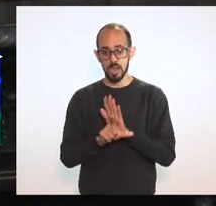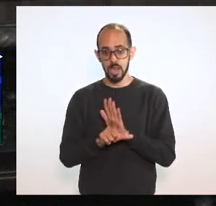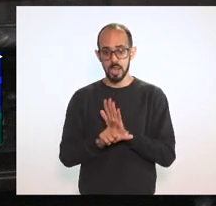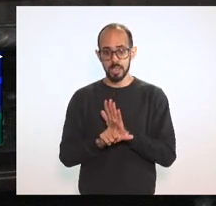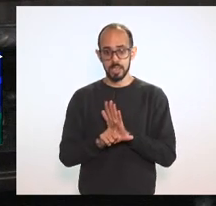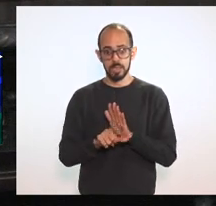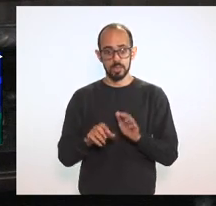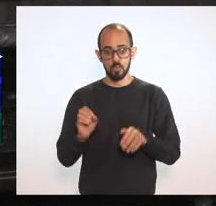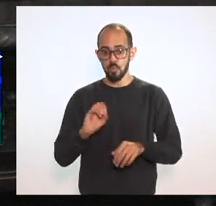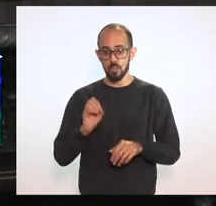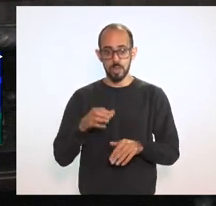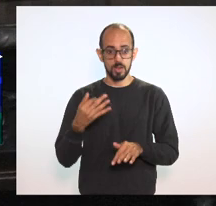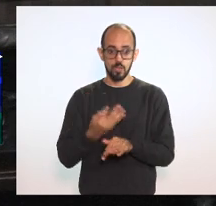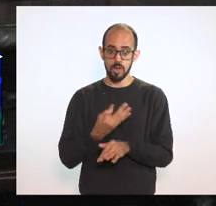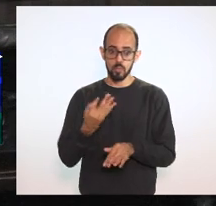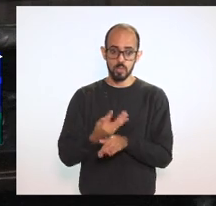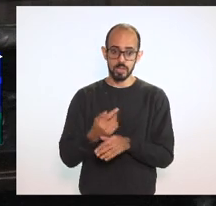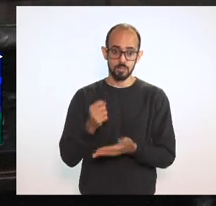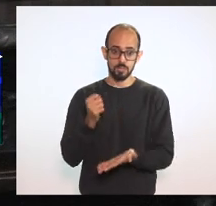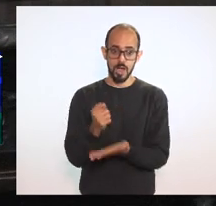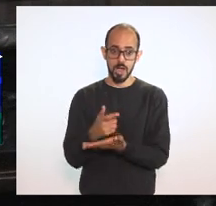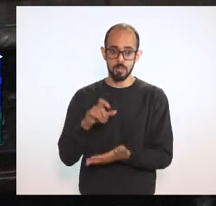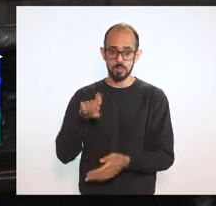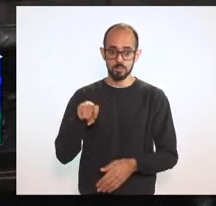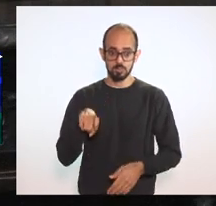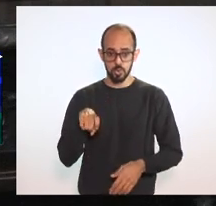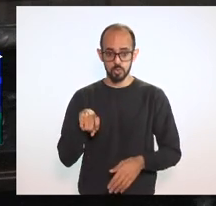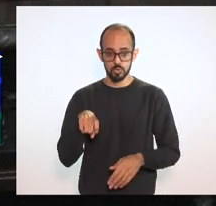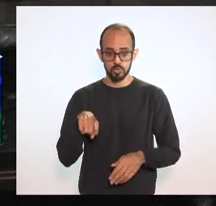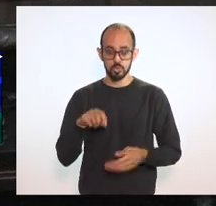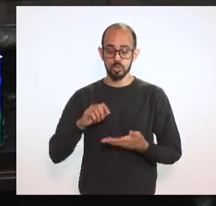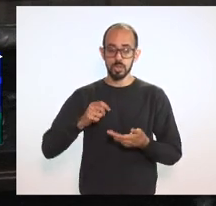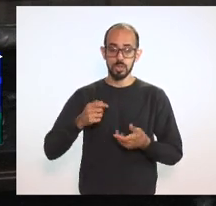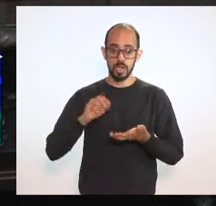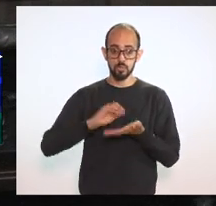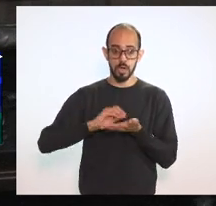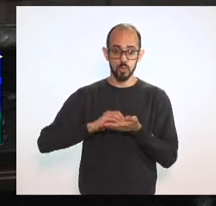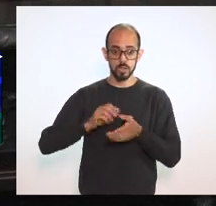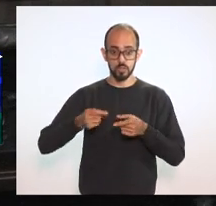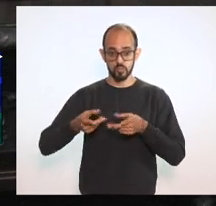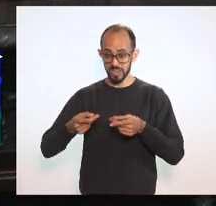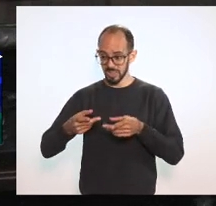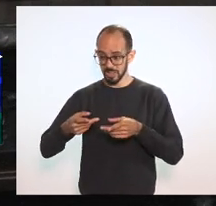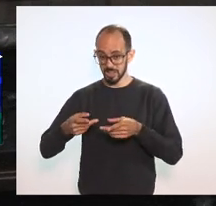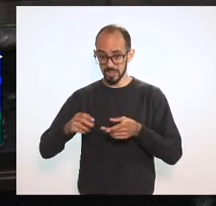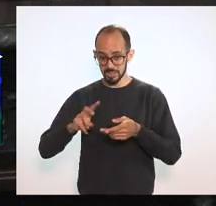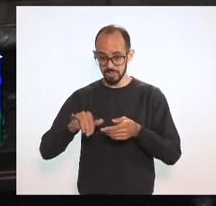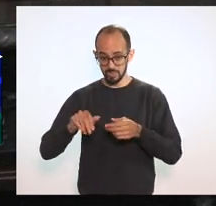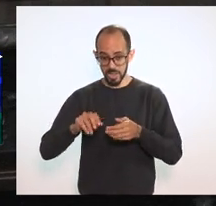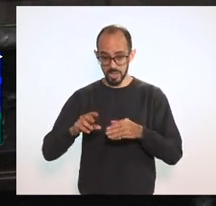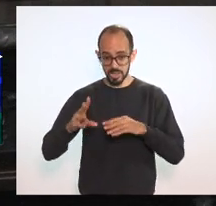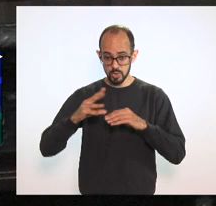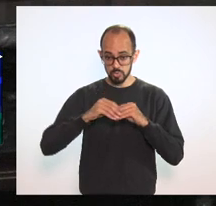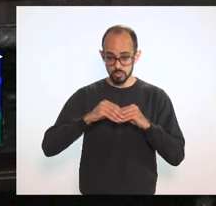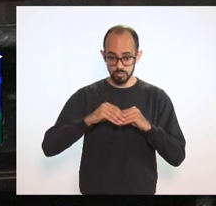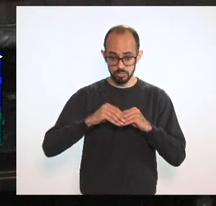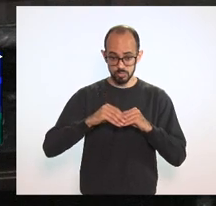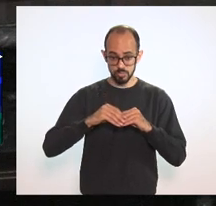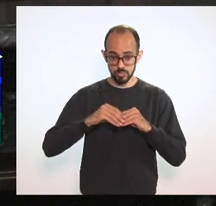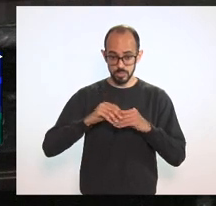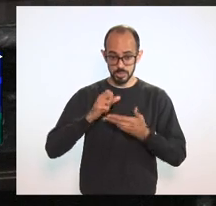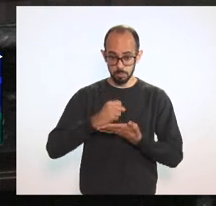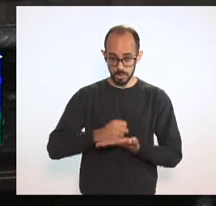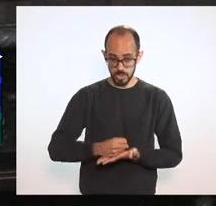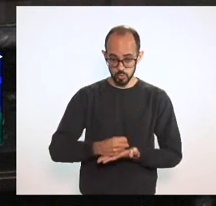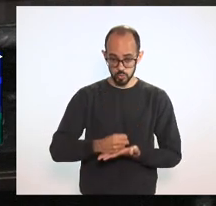que aguenta mais a falta de a falta de cliente e ainda funciona a gente vai acrescentar este peso adicional durante esses